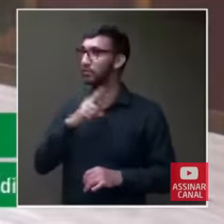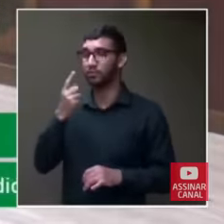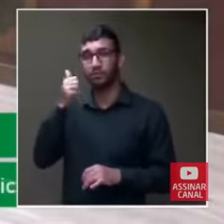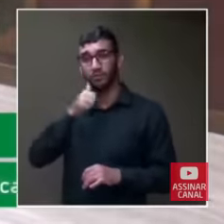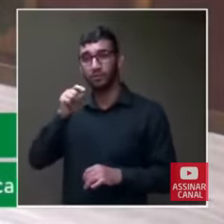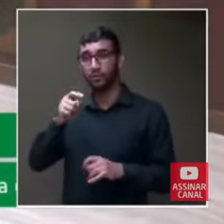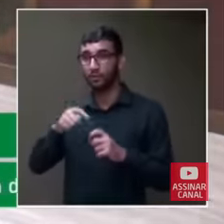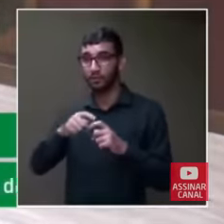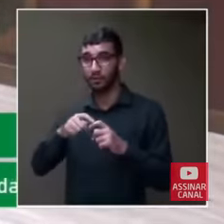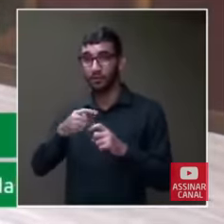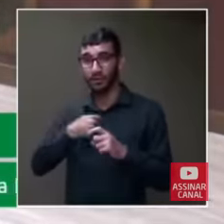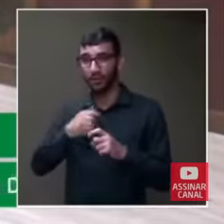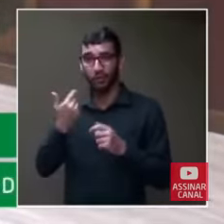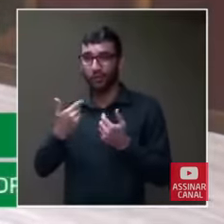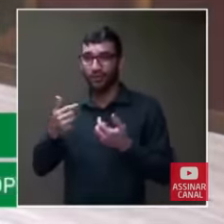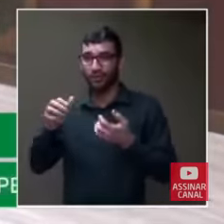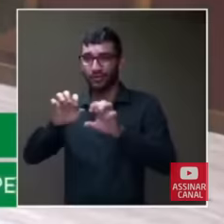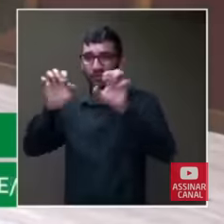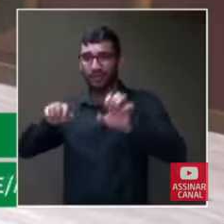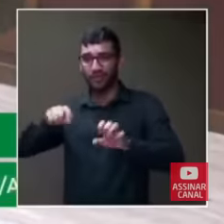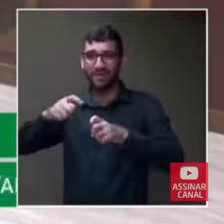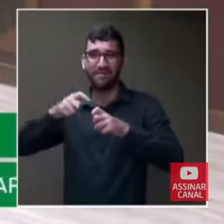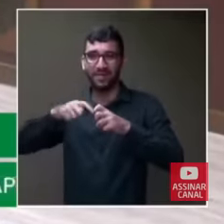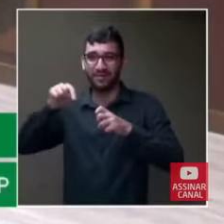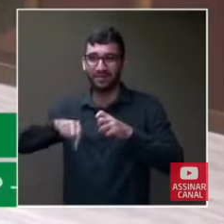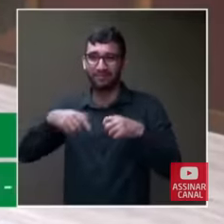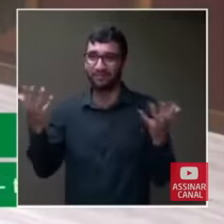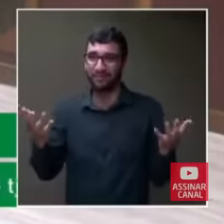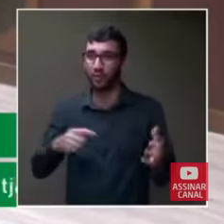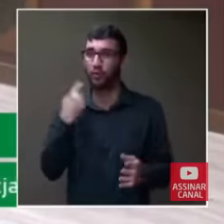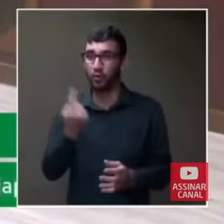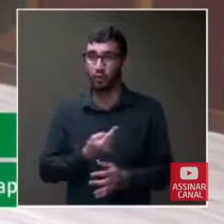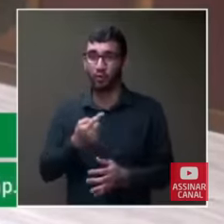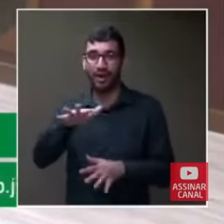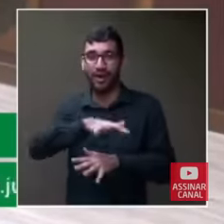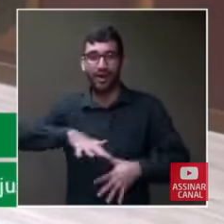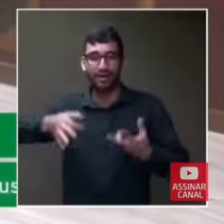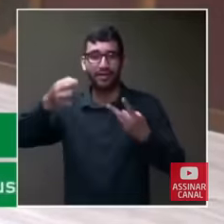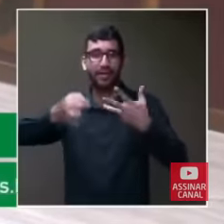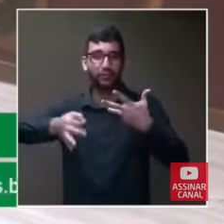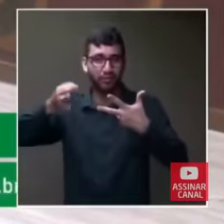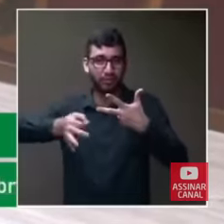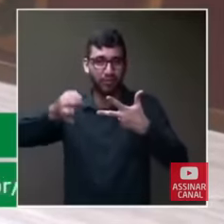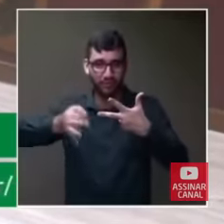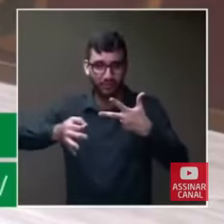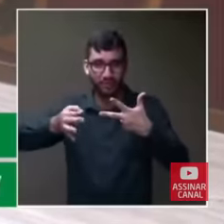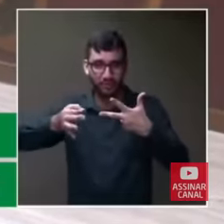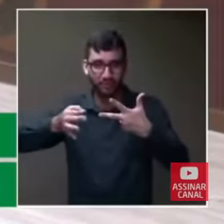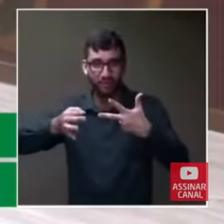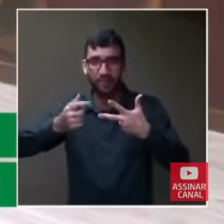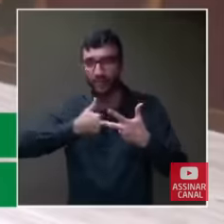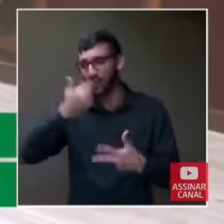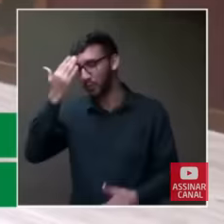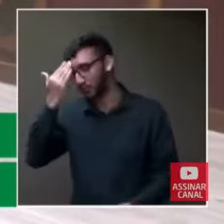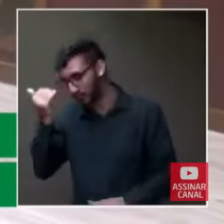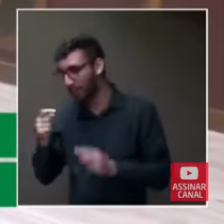de sobreaviso. Eu não tenho estrutura de médico de plantão aqui, doutor. Nós somos o Poder Judiciário, né? Nós não temos. Eu sei,